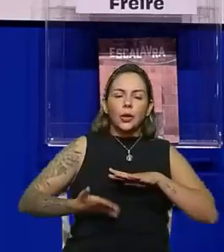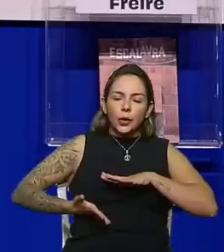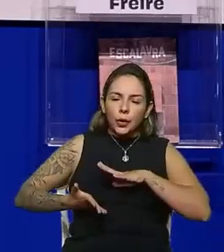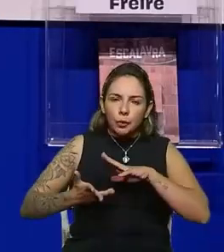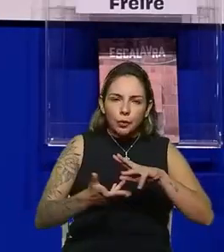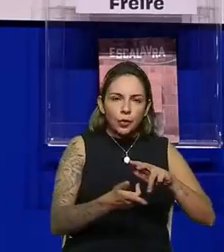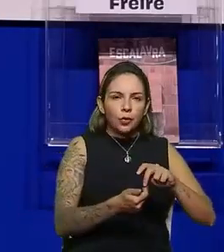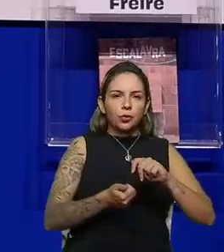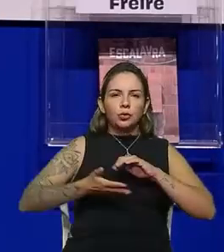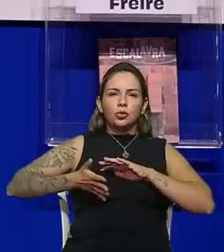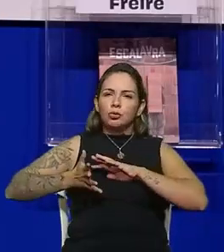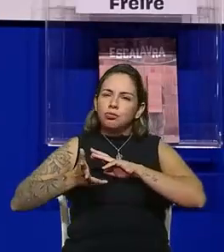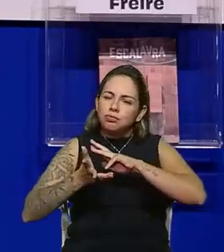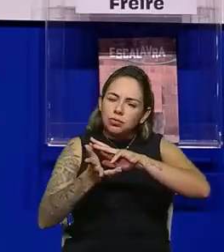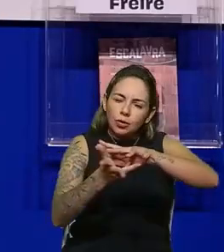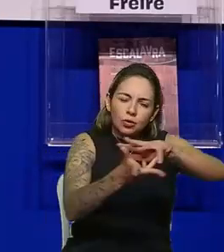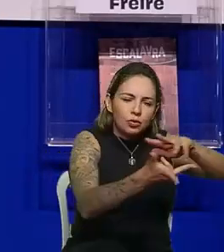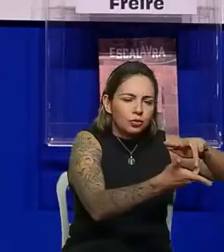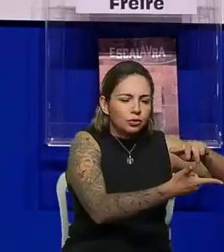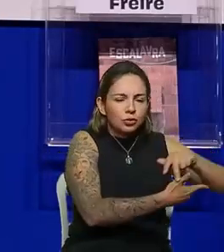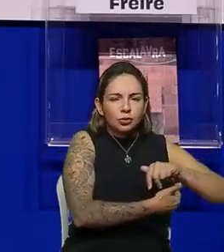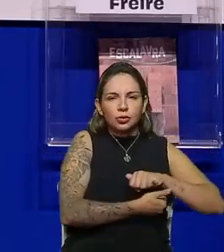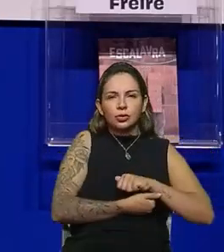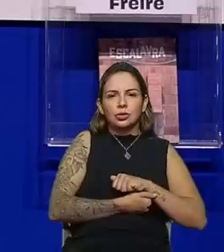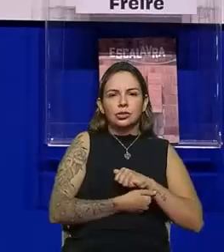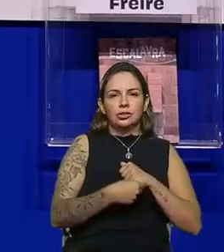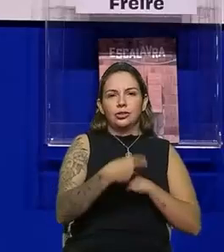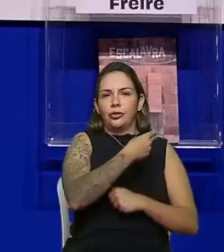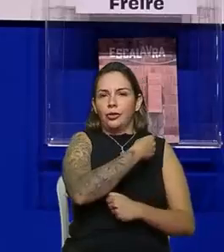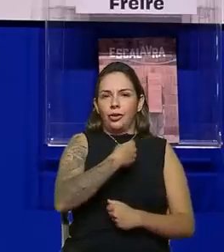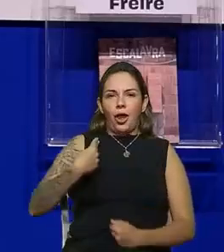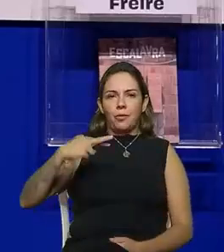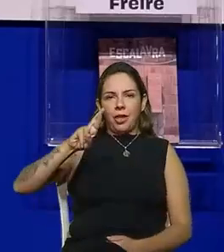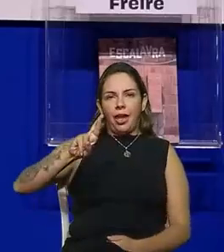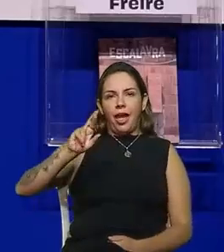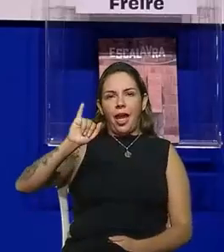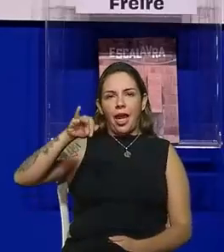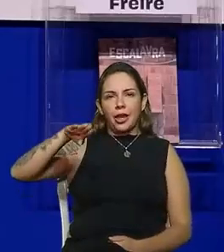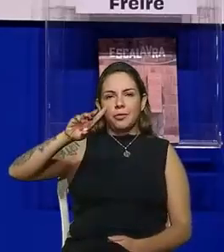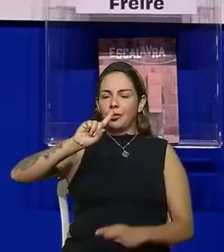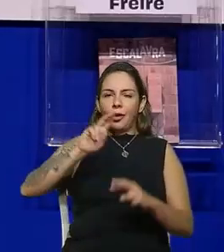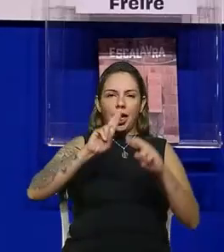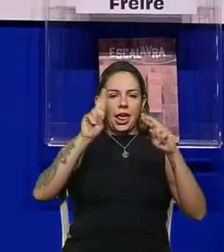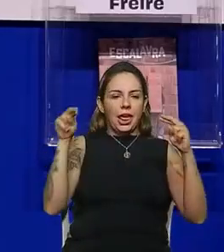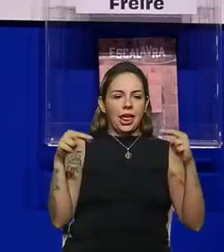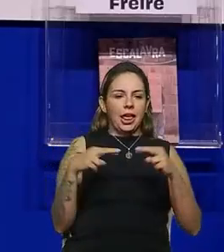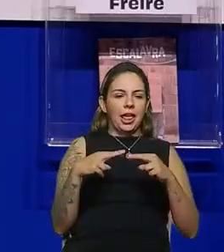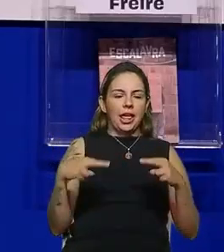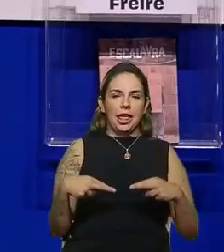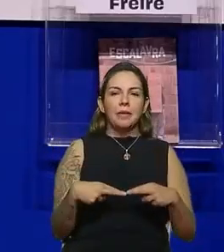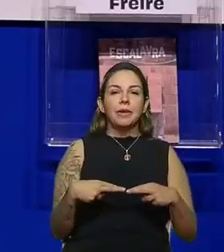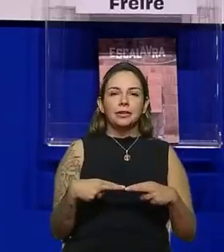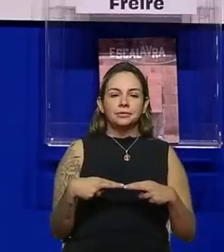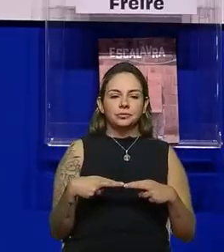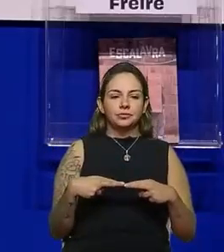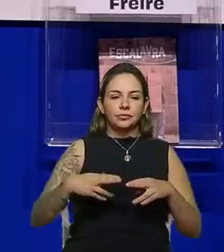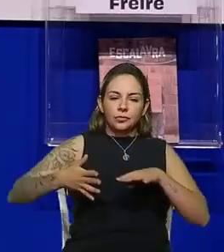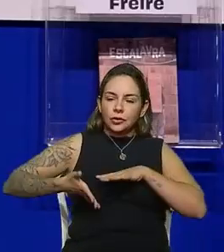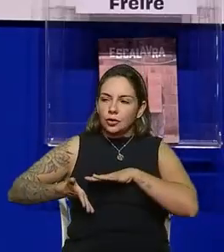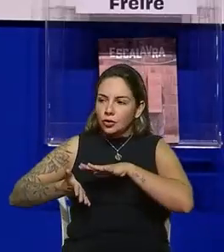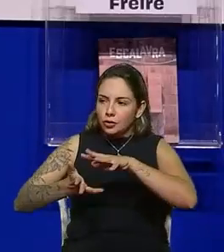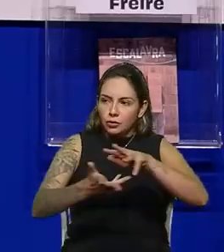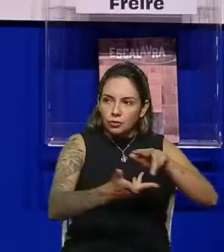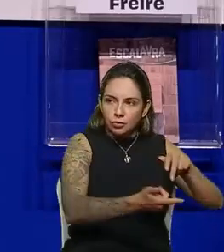mundo, vasto mundo, se eu me chamasse Raimundo, seria uma rima, não seria uma solução. Mundo,